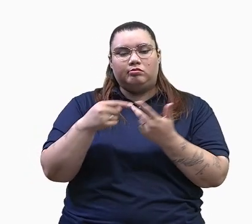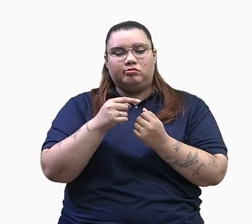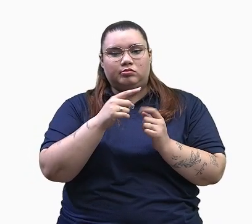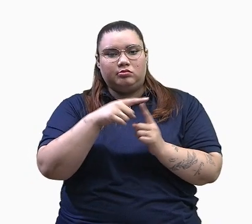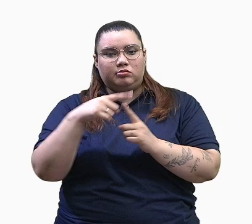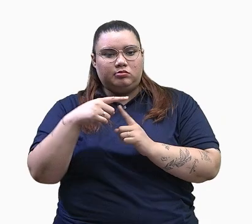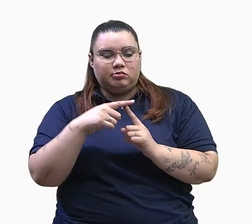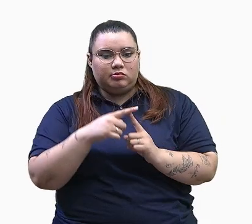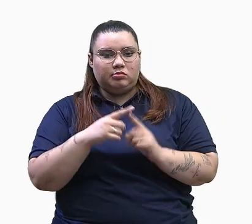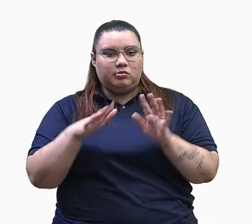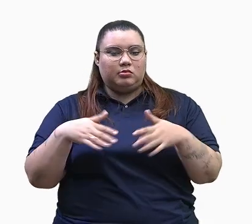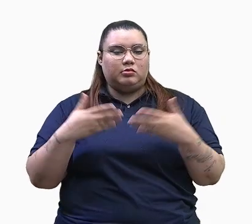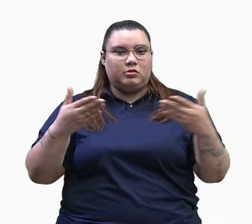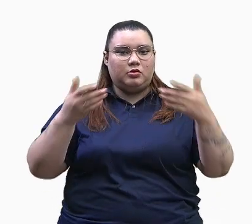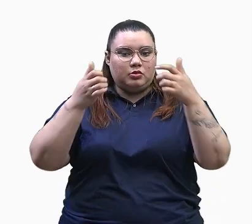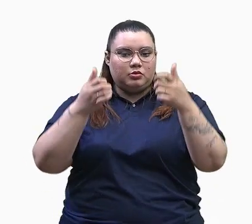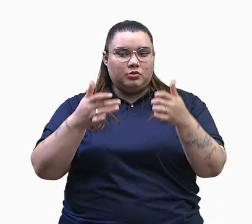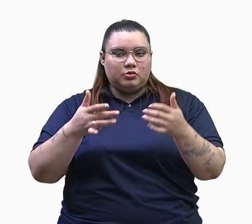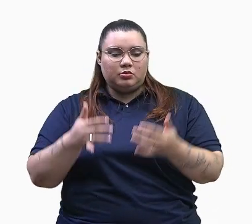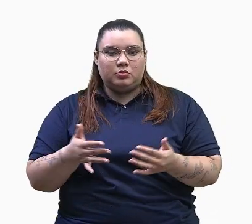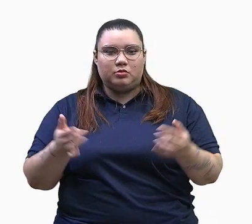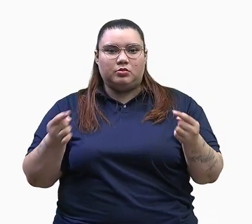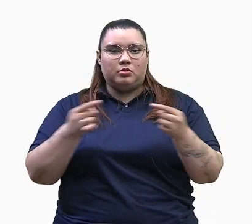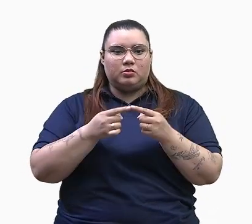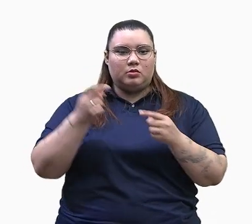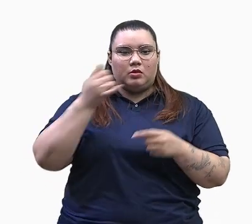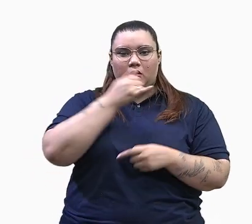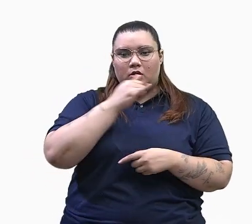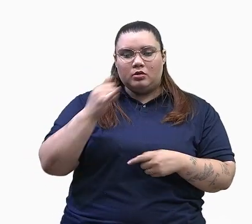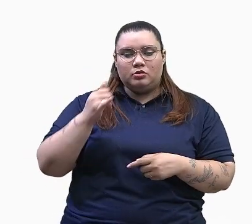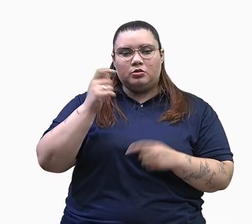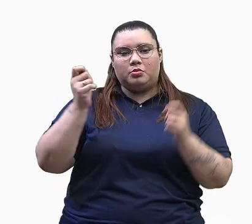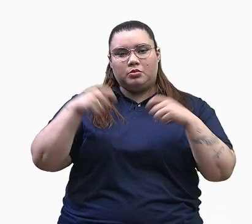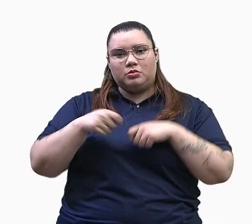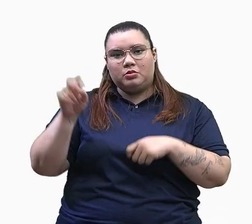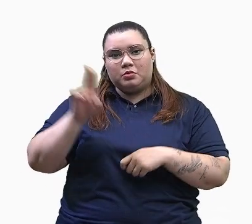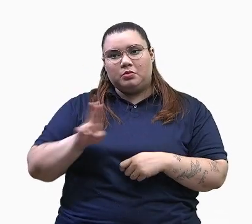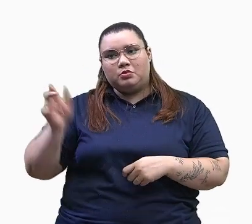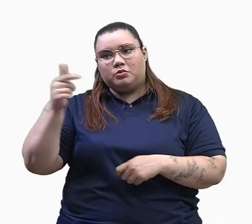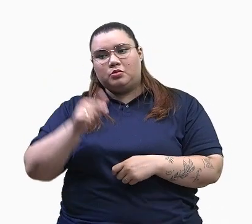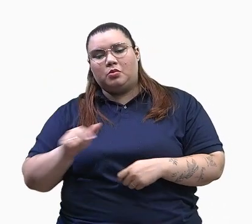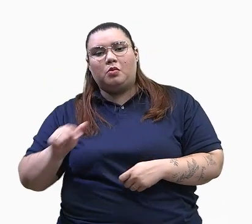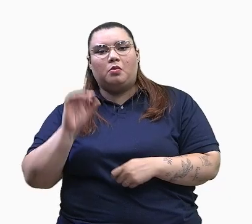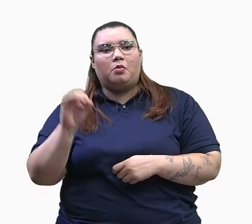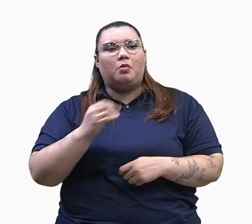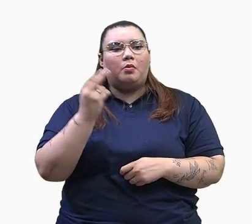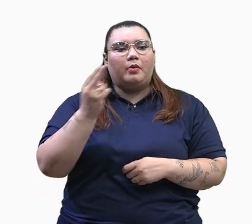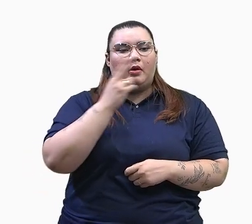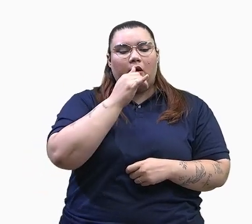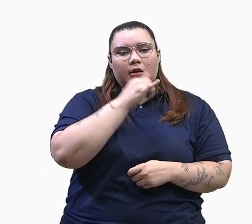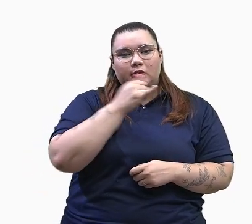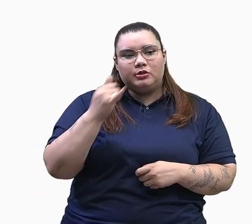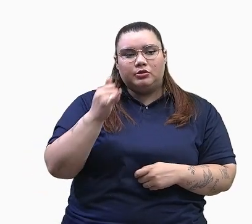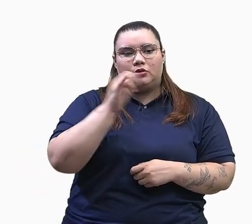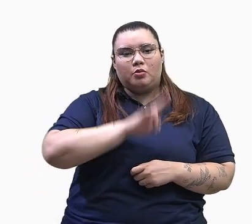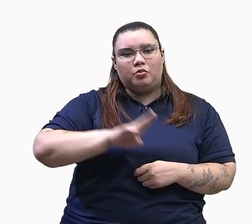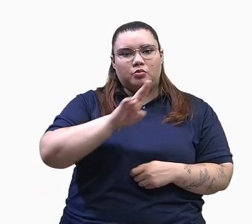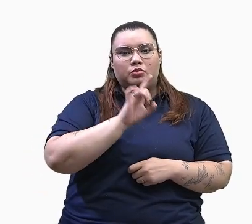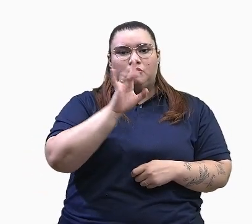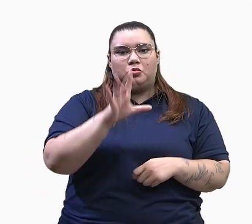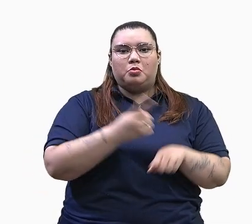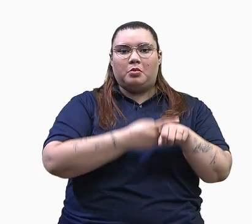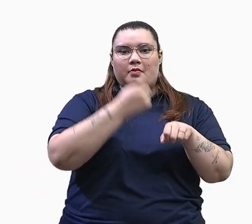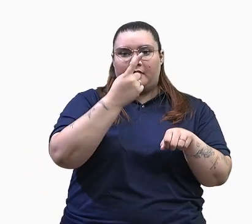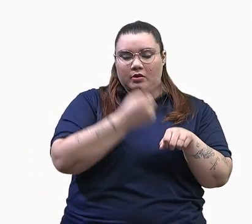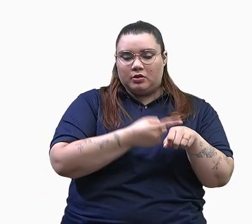E quando a gente fala de energia renovável, energia não renovável, a gente sempre pontua o